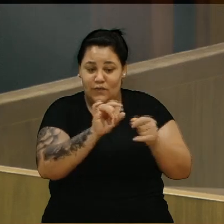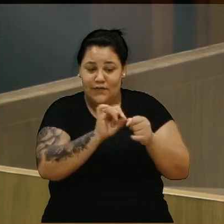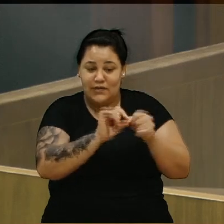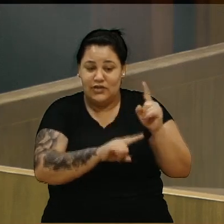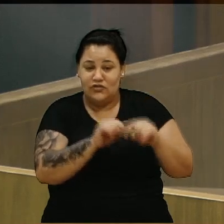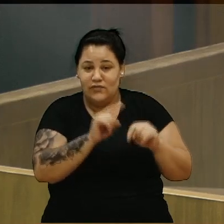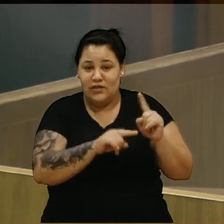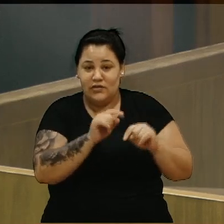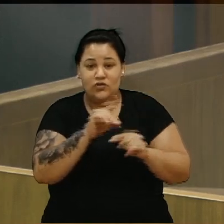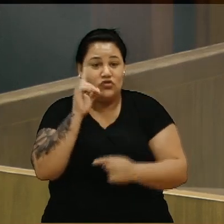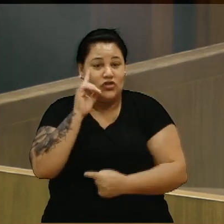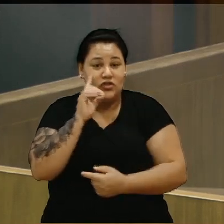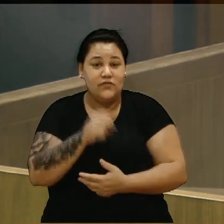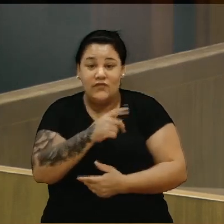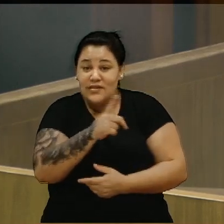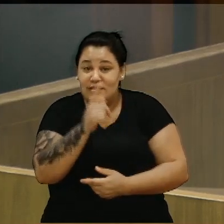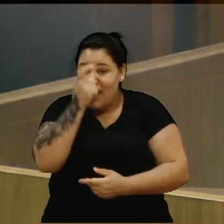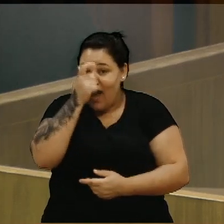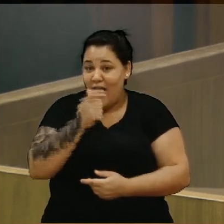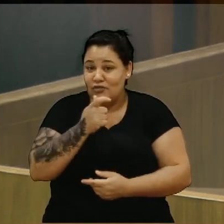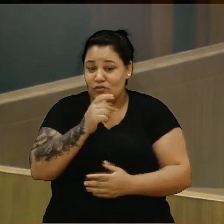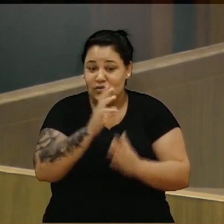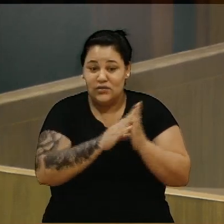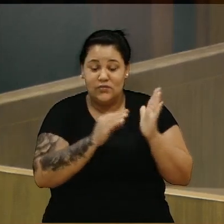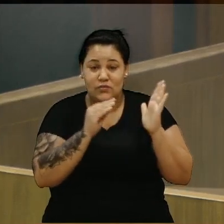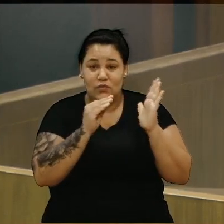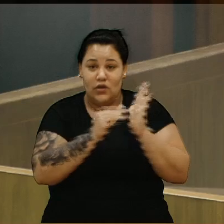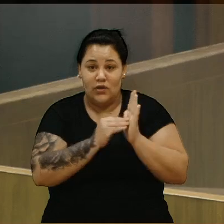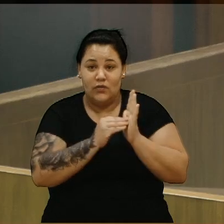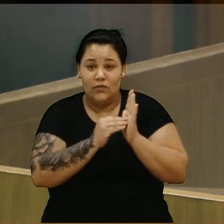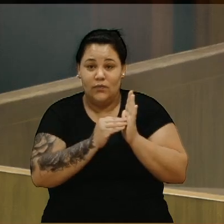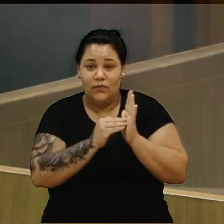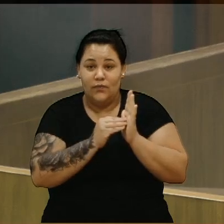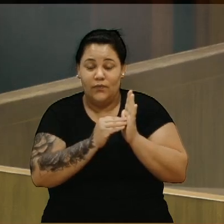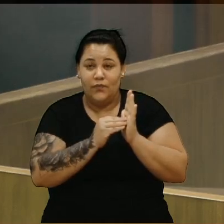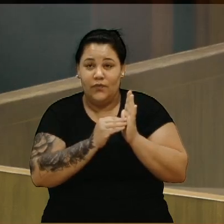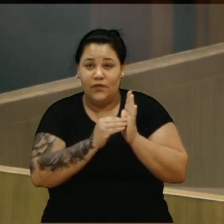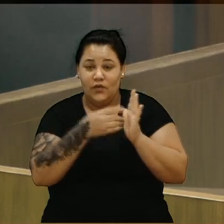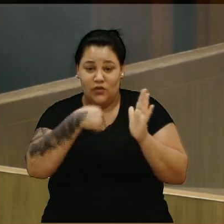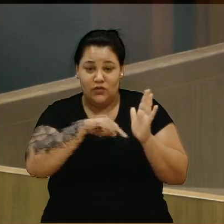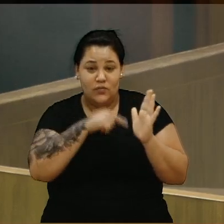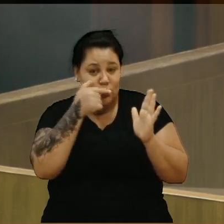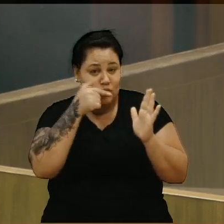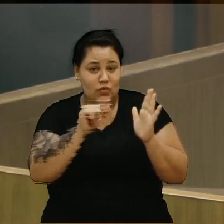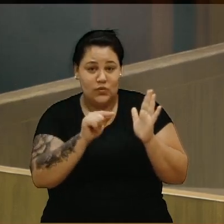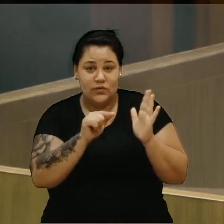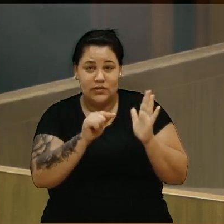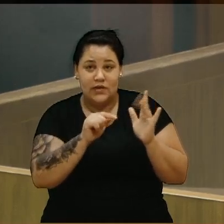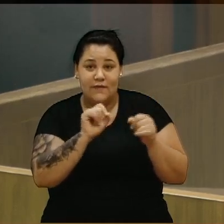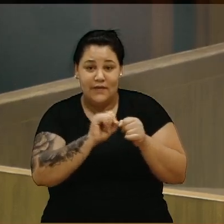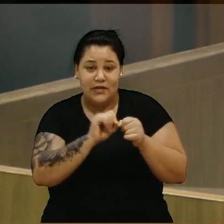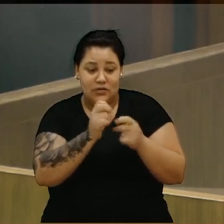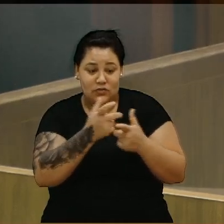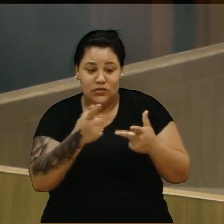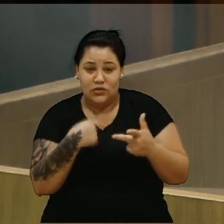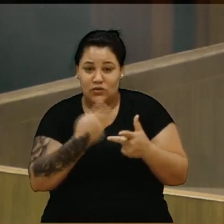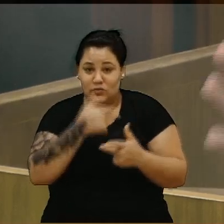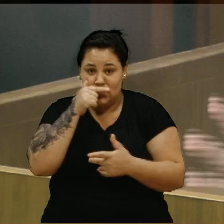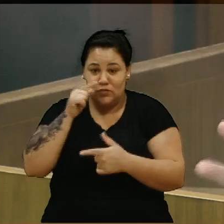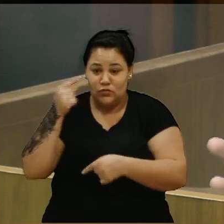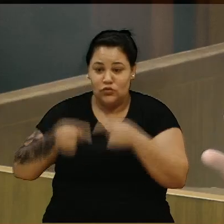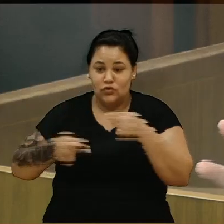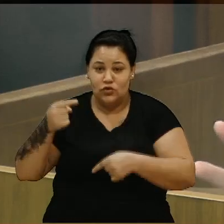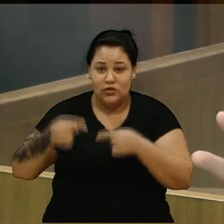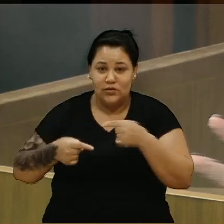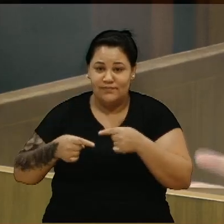Então, será que com esse modelo de concessão, a gente vai conseguir qualificar e vai conseguir fazer isso que nós estamos debatendo aqui? Eu tenho